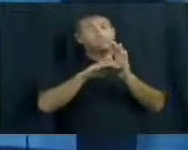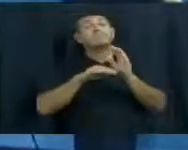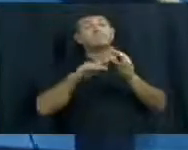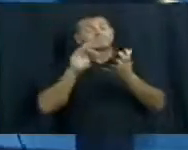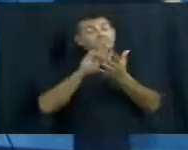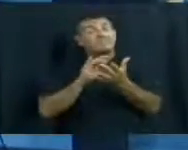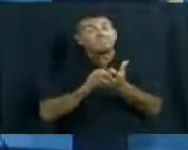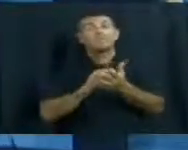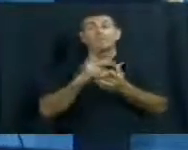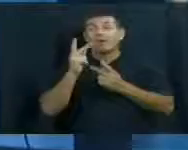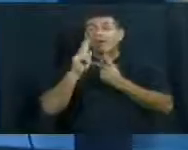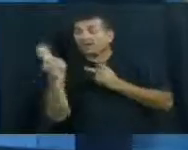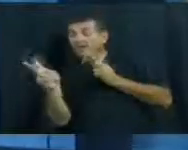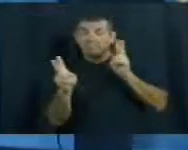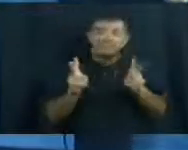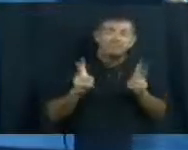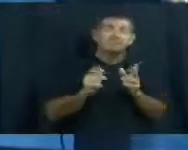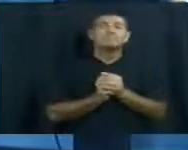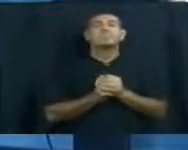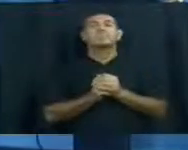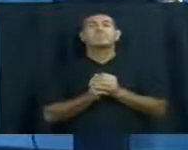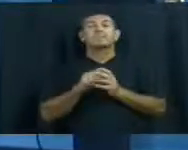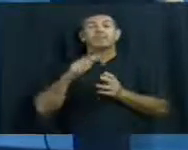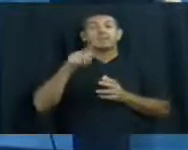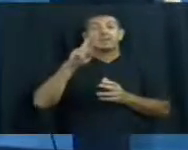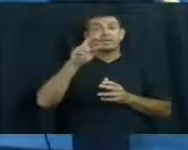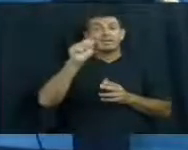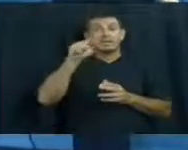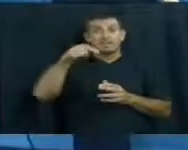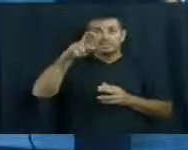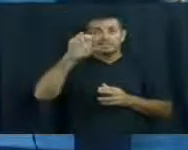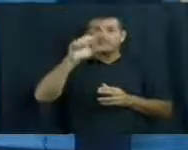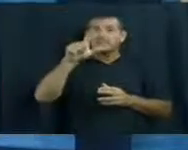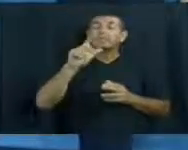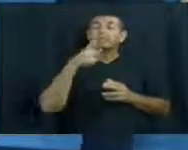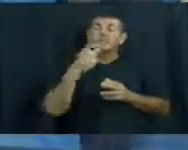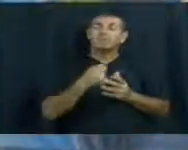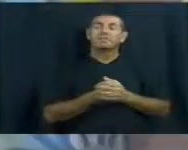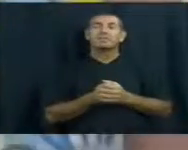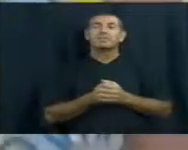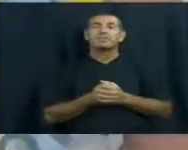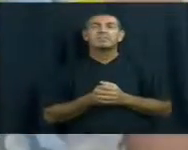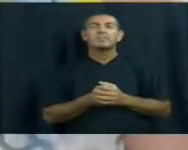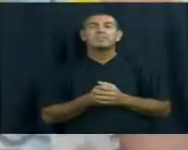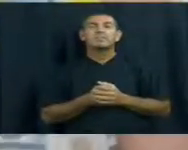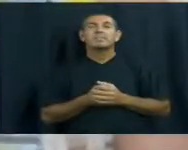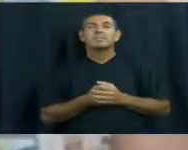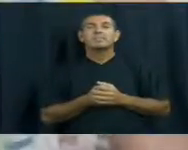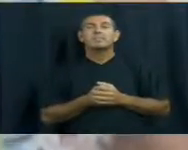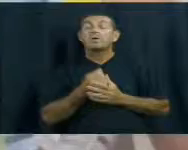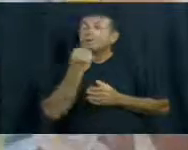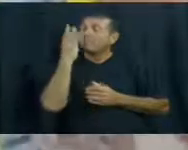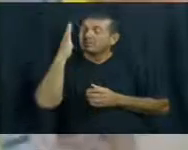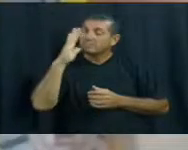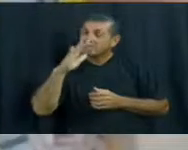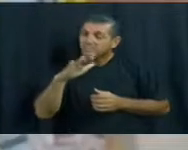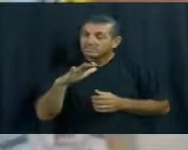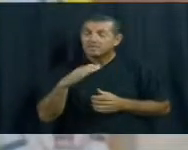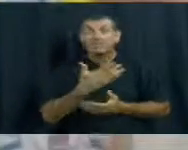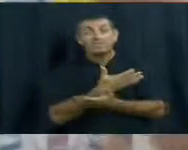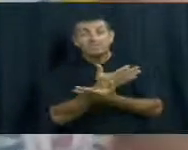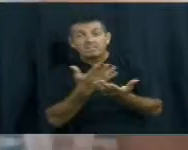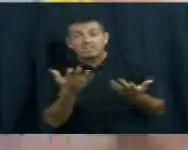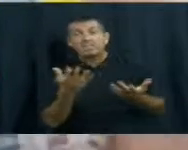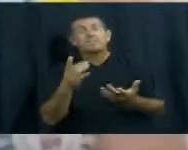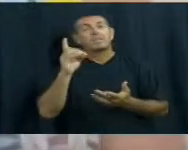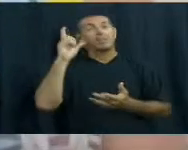vai, vamos que vamos, né, Bongô? É isso aí. E a Raquel quer dar um recadinho pro senhor, tá bom? Vamos lá. Olá, boa tarde,